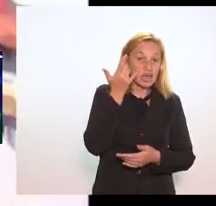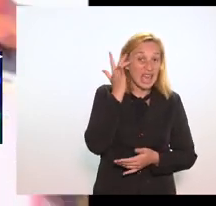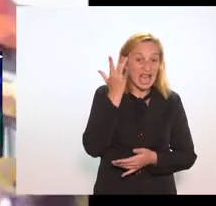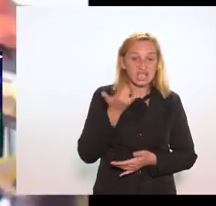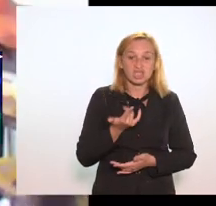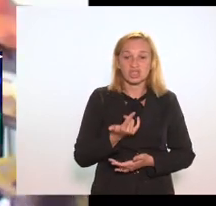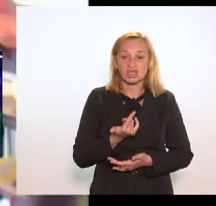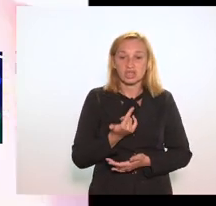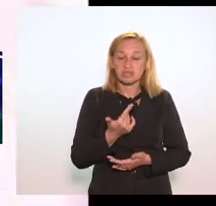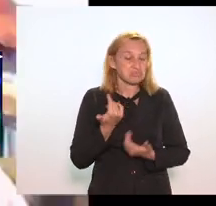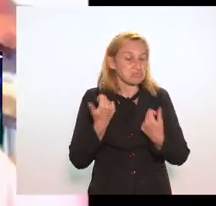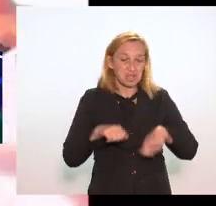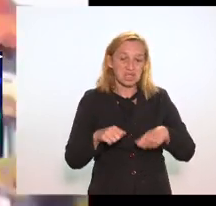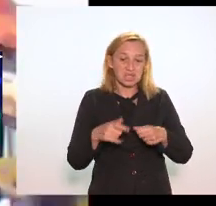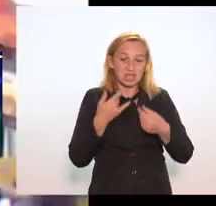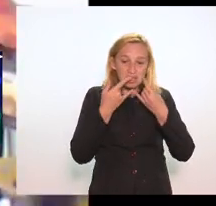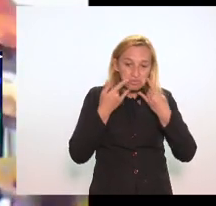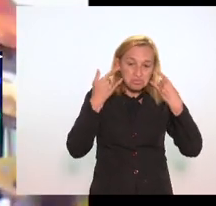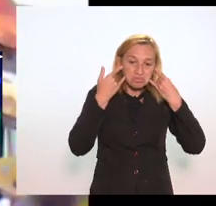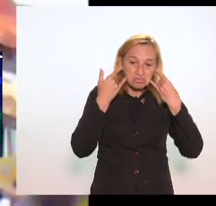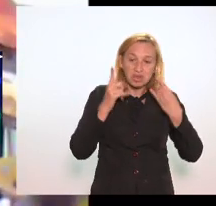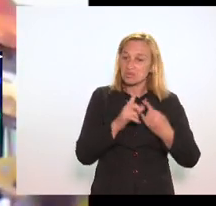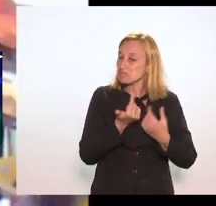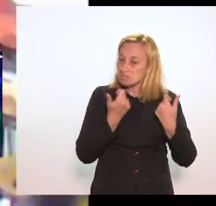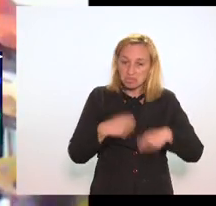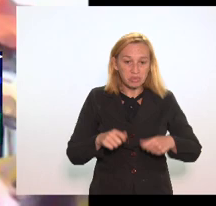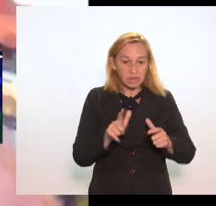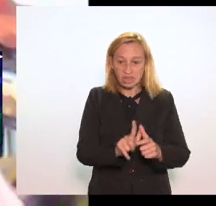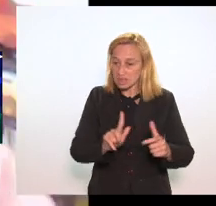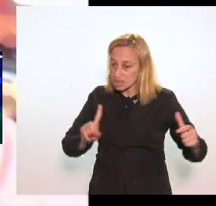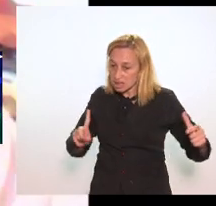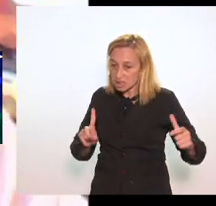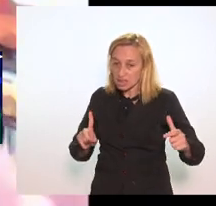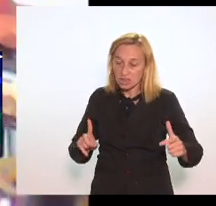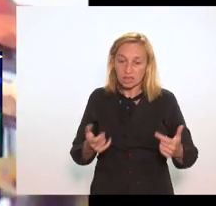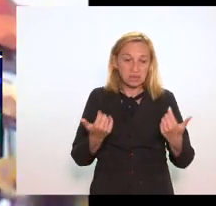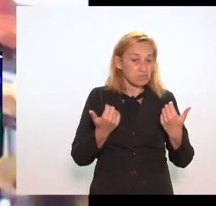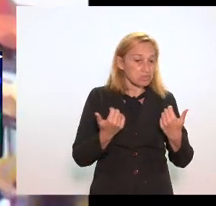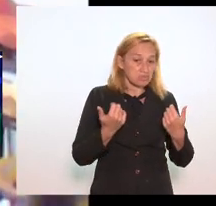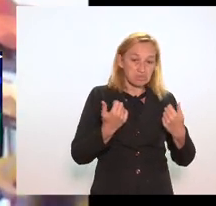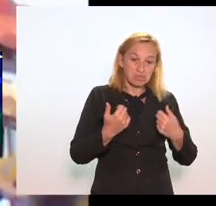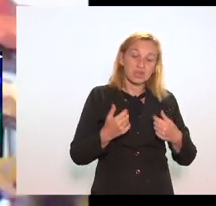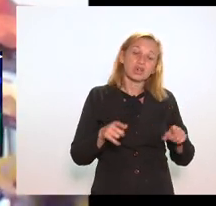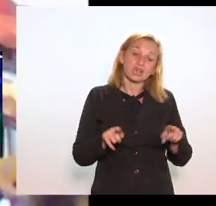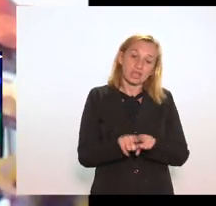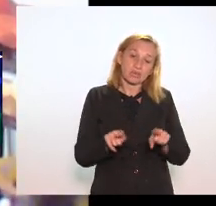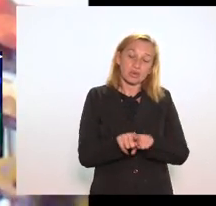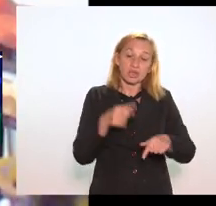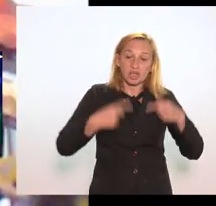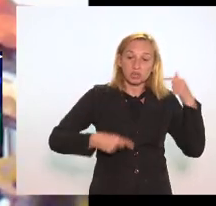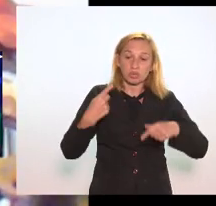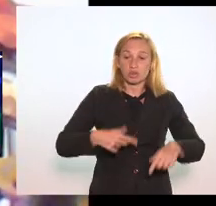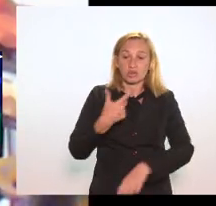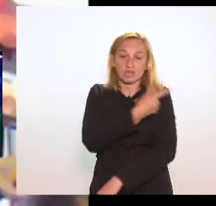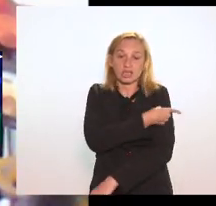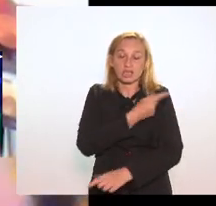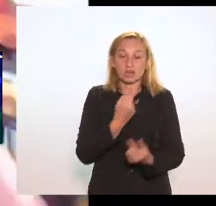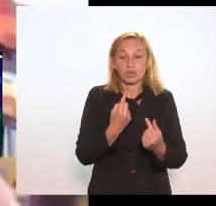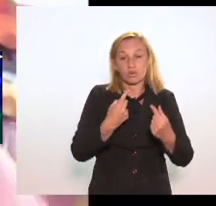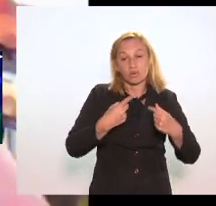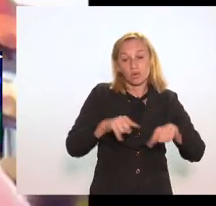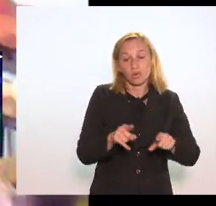não tem nem usa mais pelo nem e social e que boicotam inclusive as políticas de vacinação